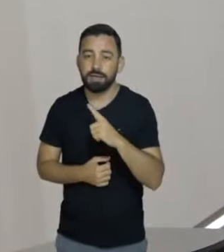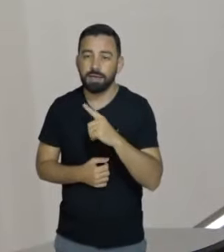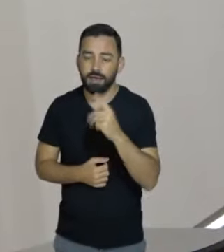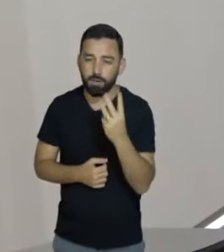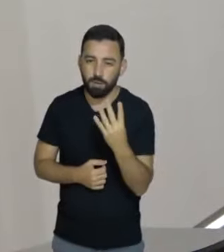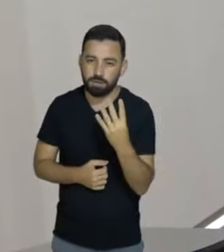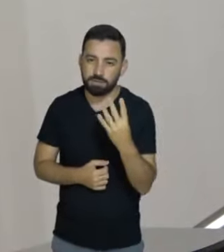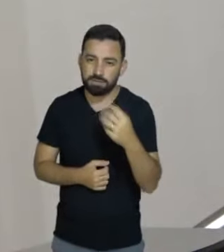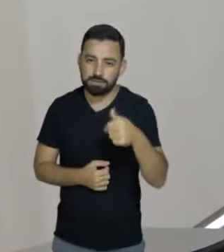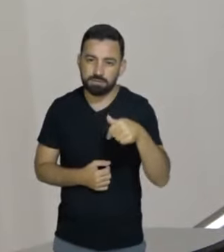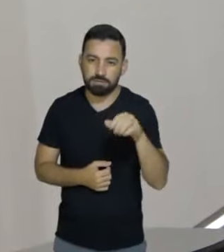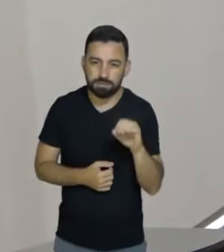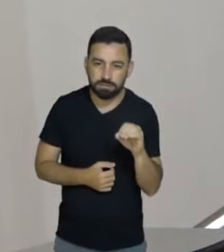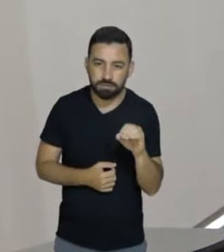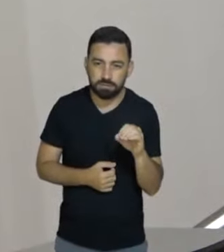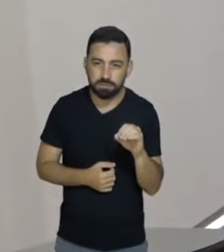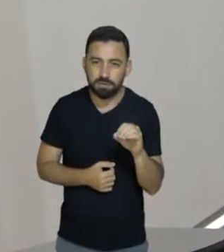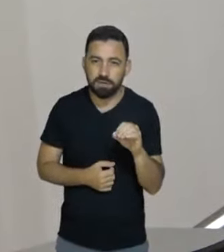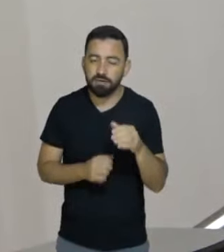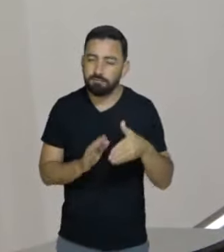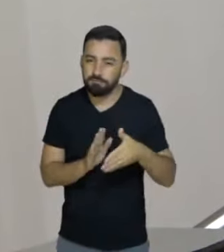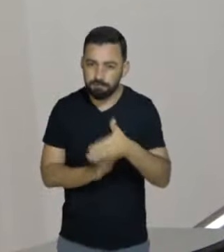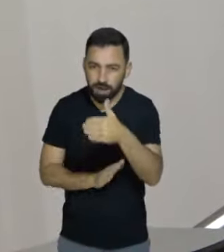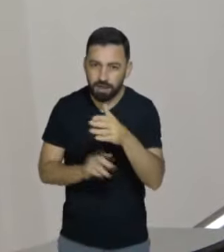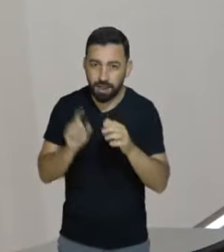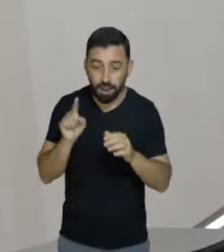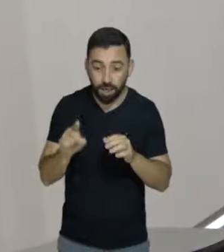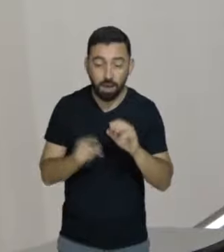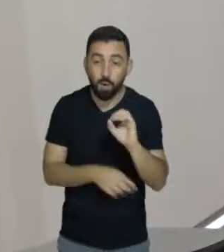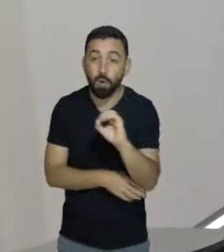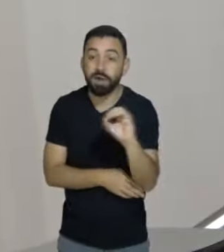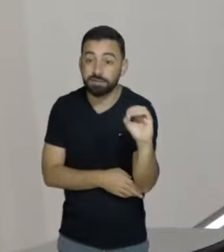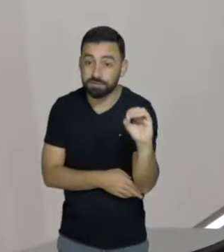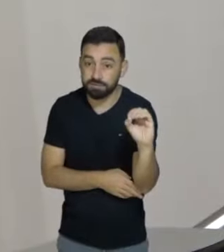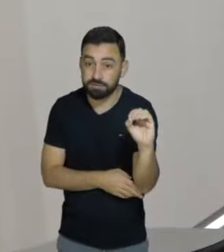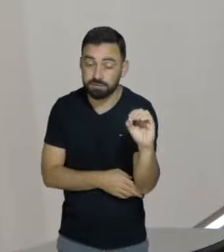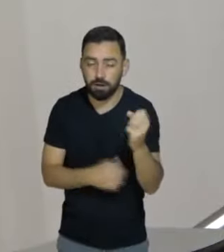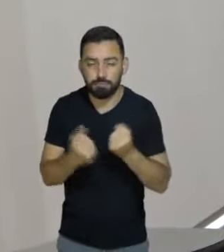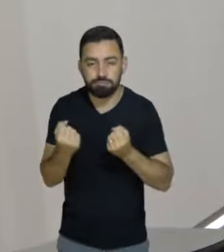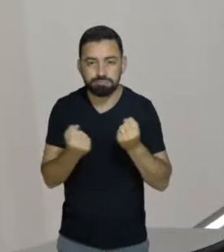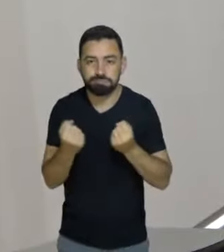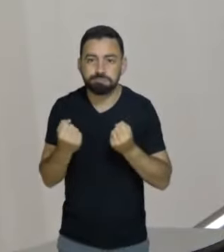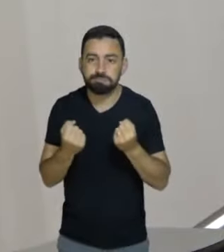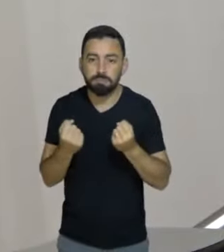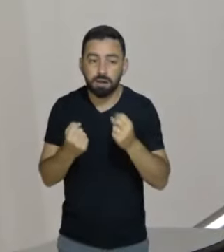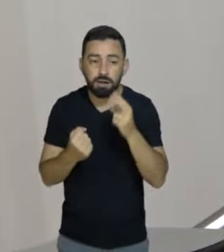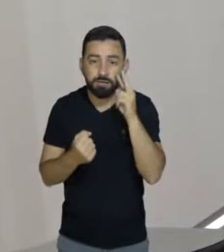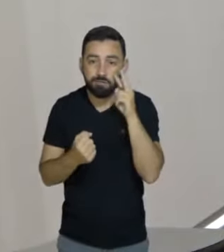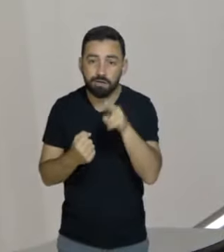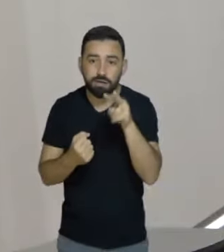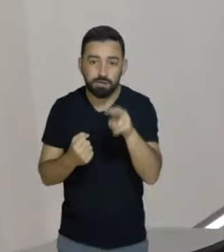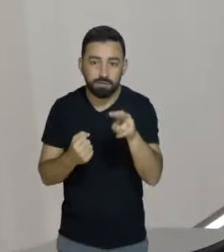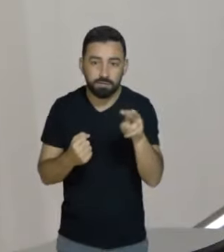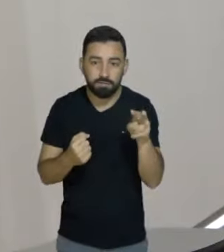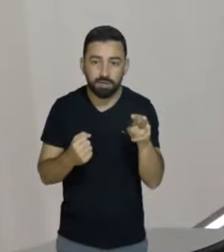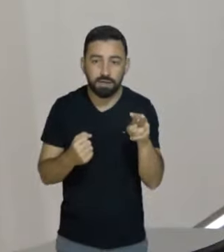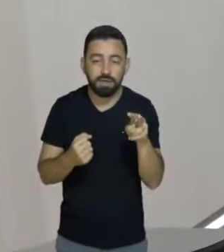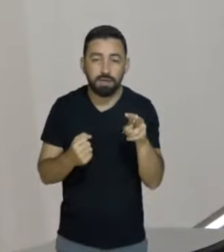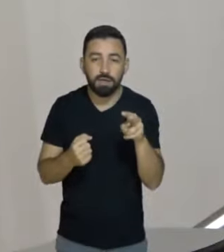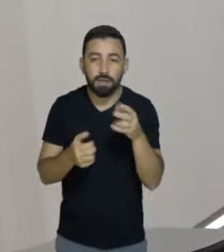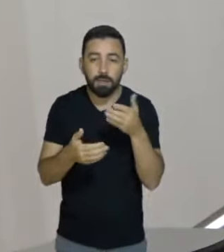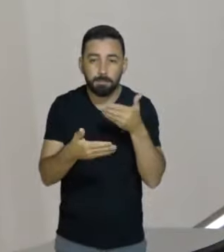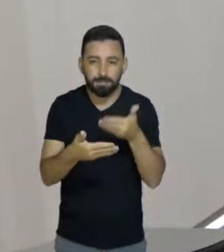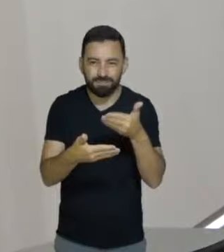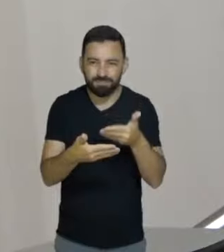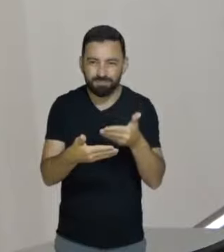470 e sai para o oeste. Você vai vendo a proximidade do